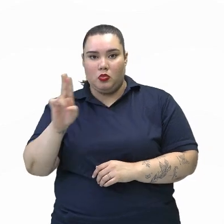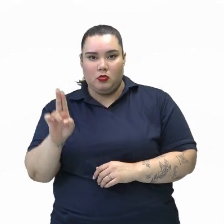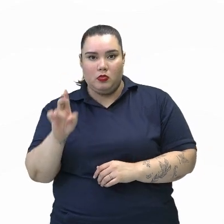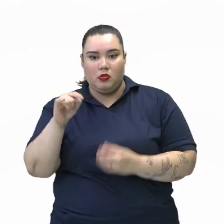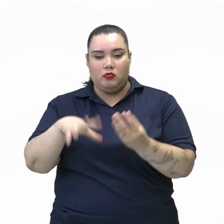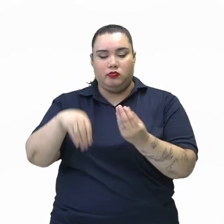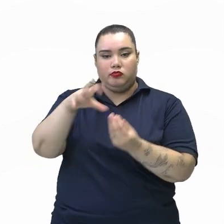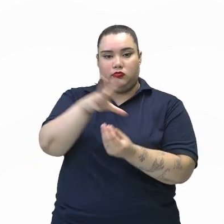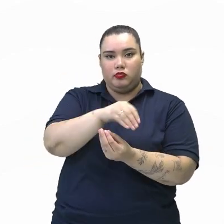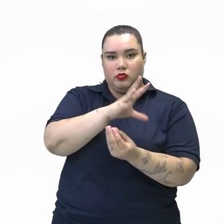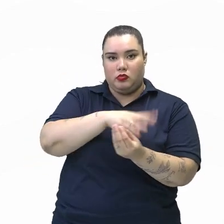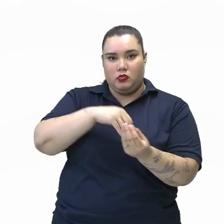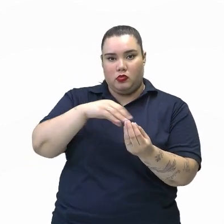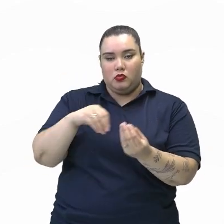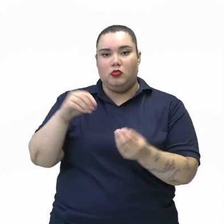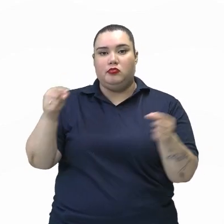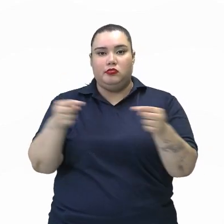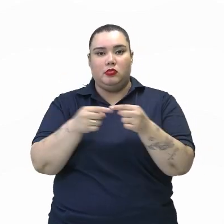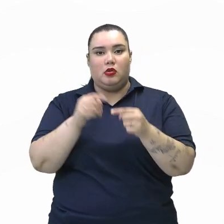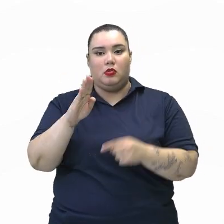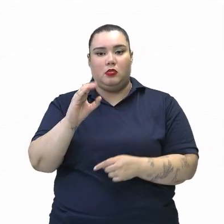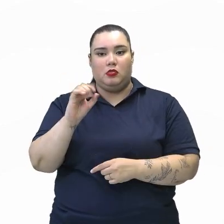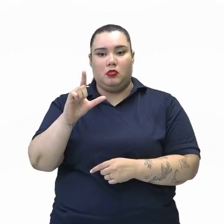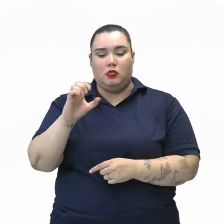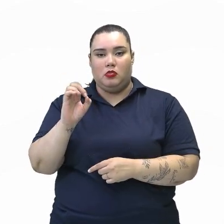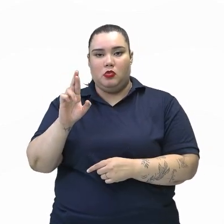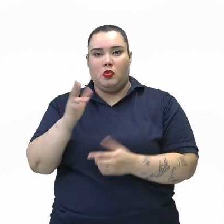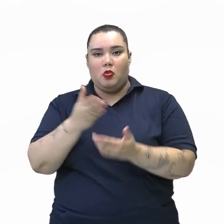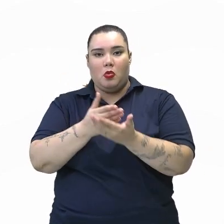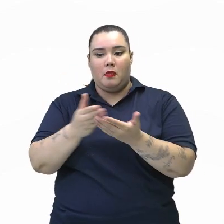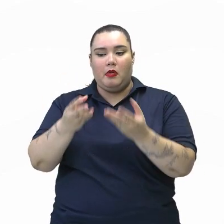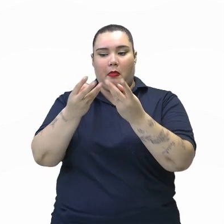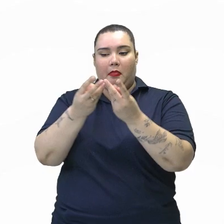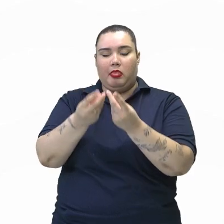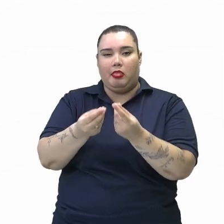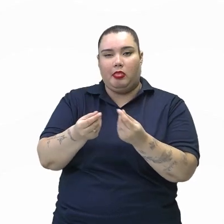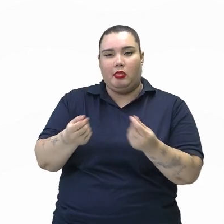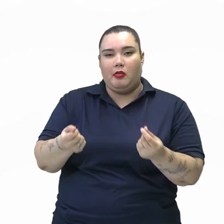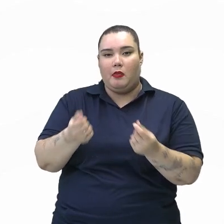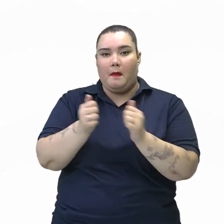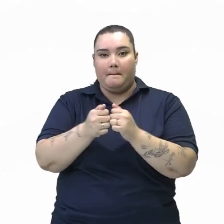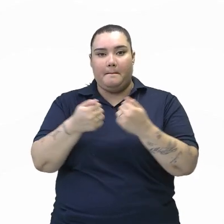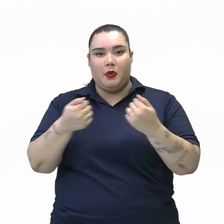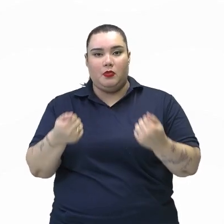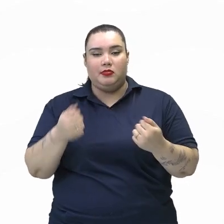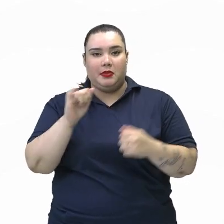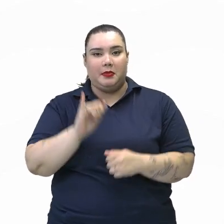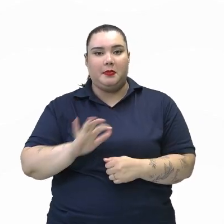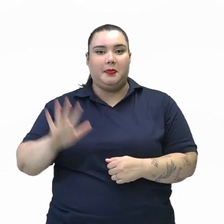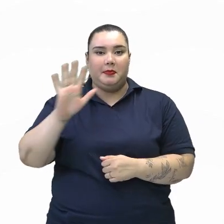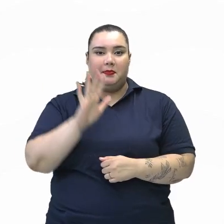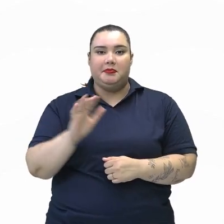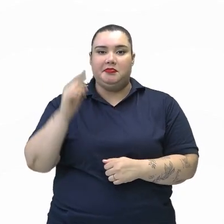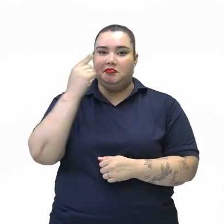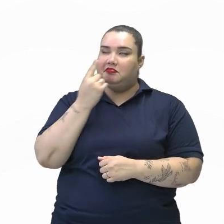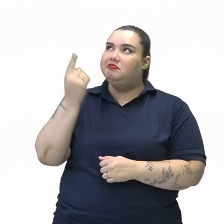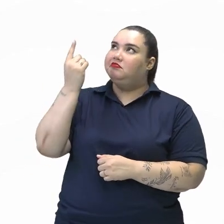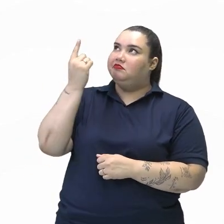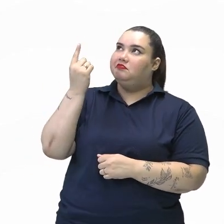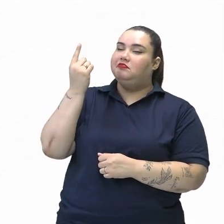forma o bolor, né, o fungo que está começando a degradar o pão, como vocês estão vendo aí nesta